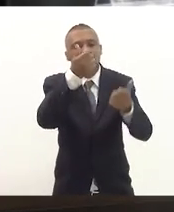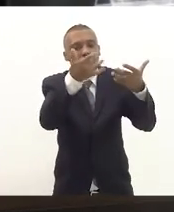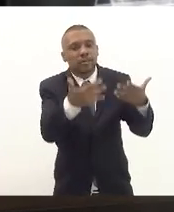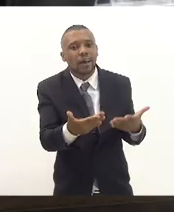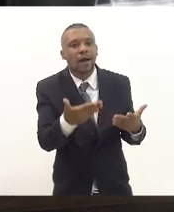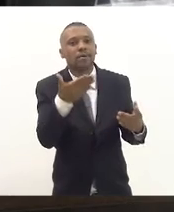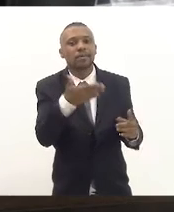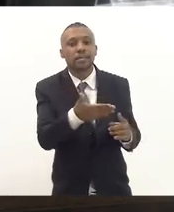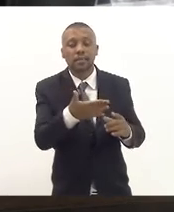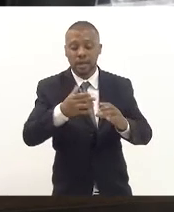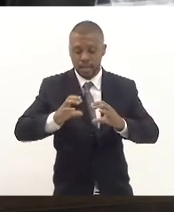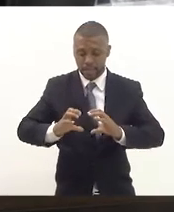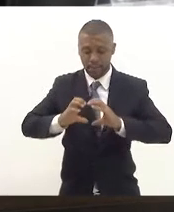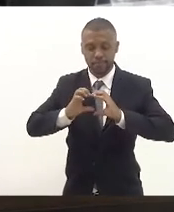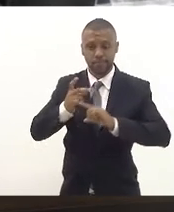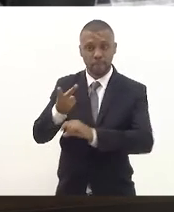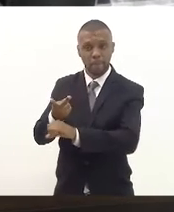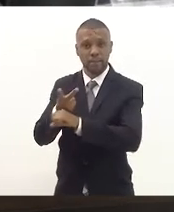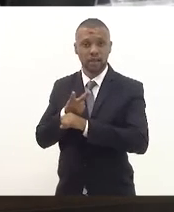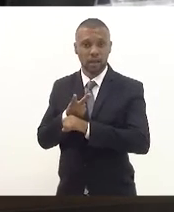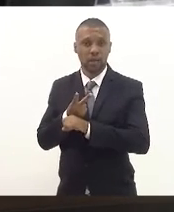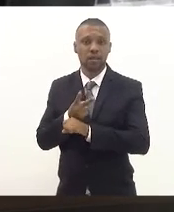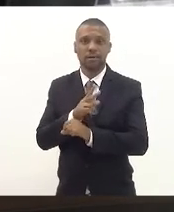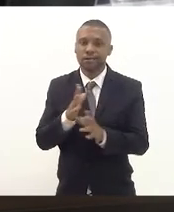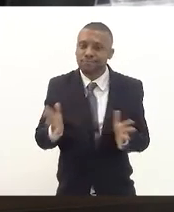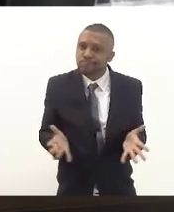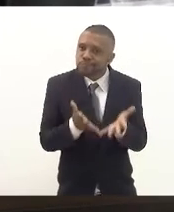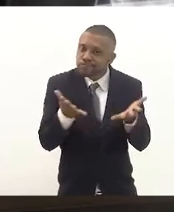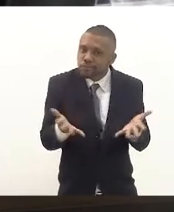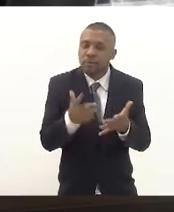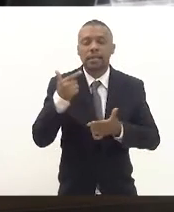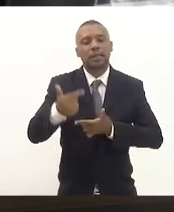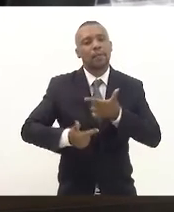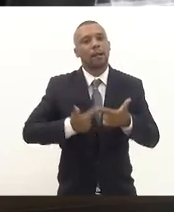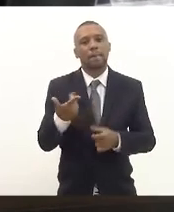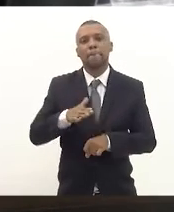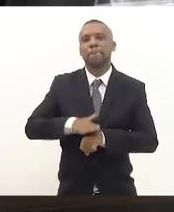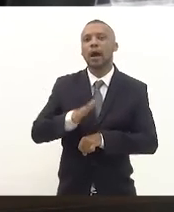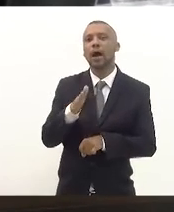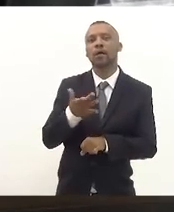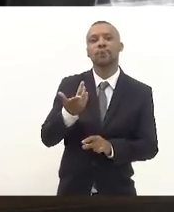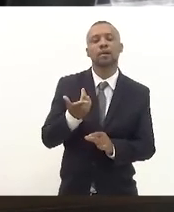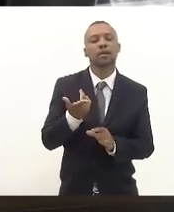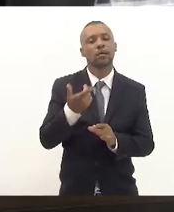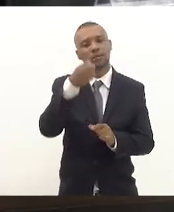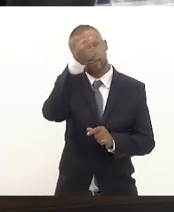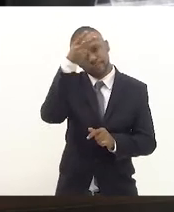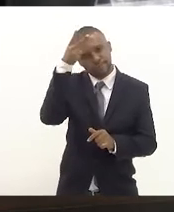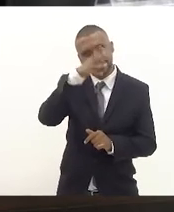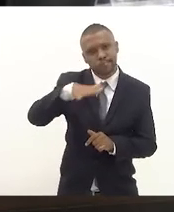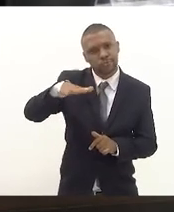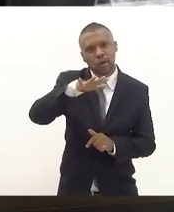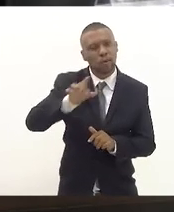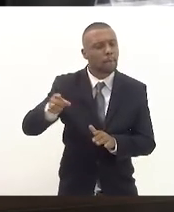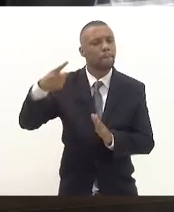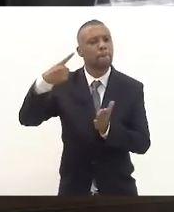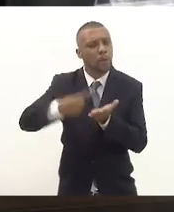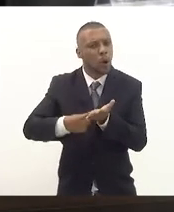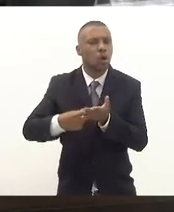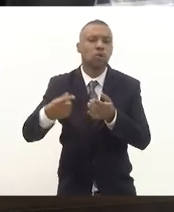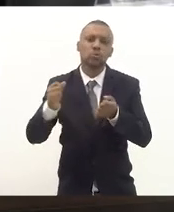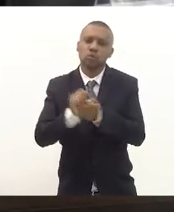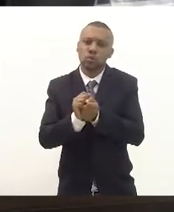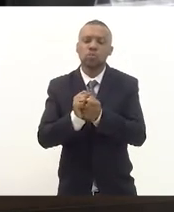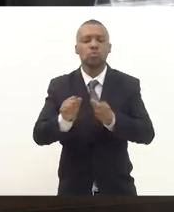Élcio que essa honraria vai te dar mais força para você trabalhar cada vez mais pela sua cidade dentro de se defender sua a gente e seu